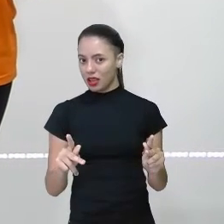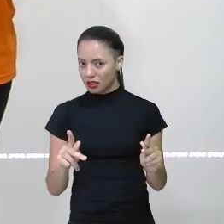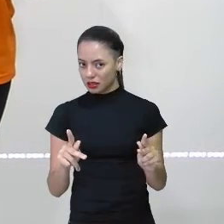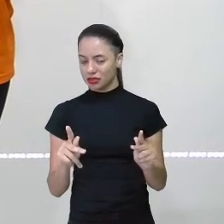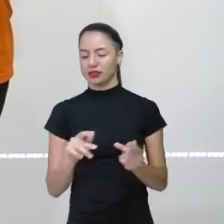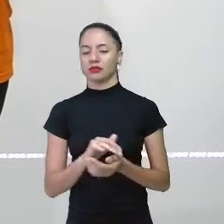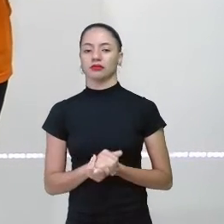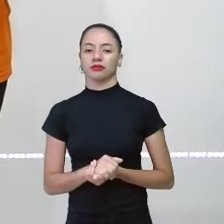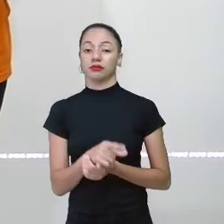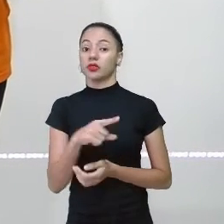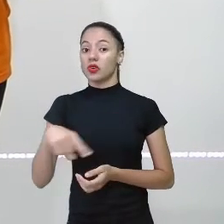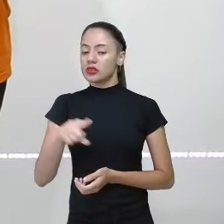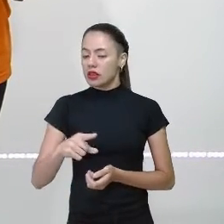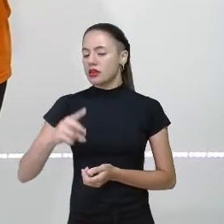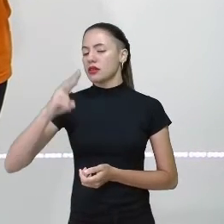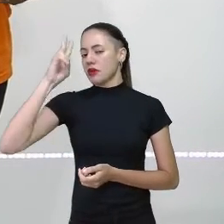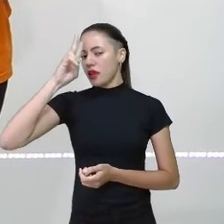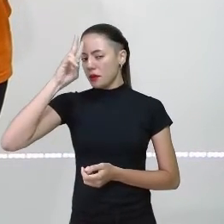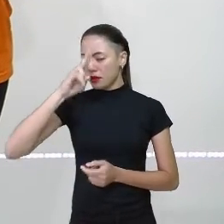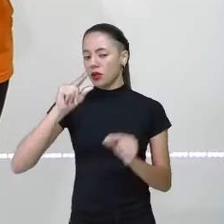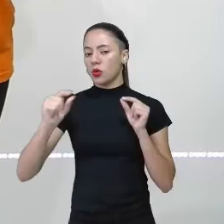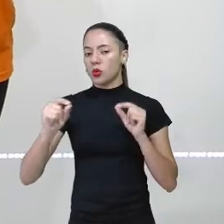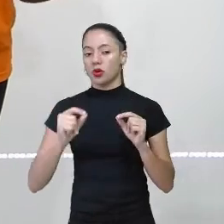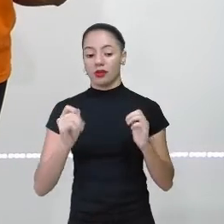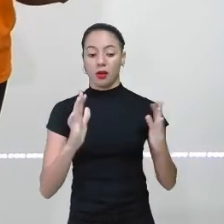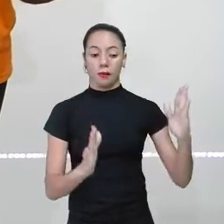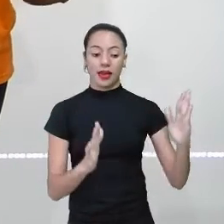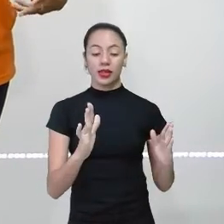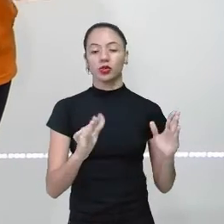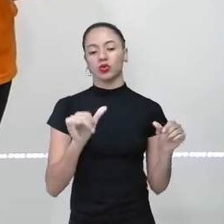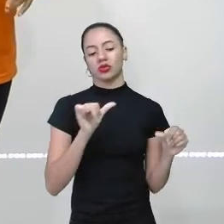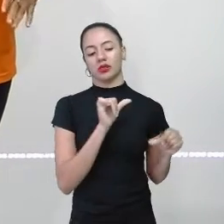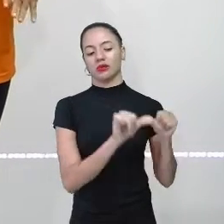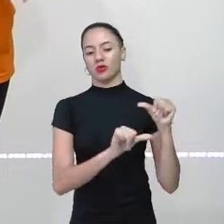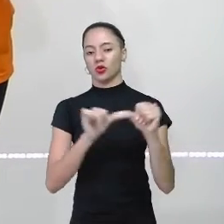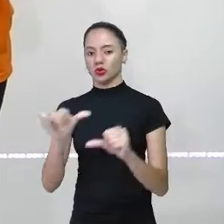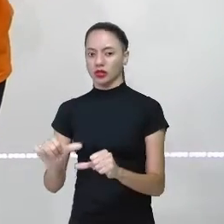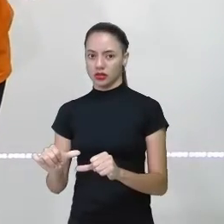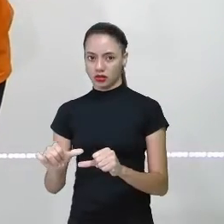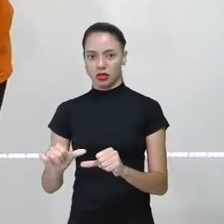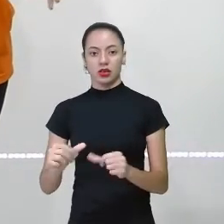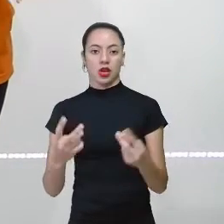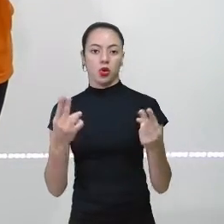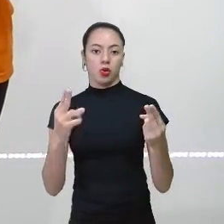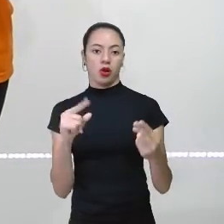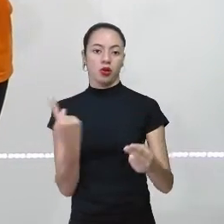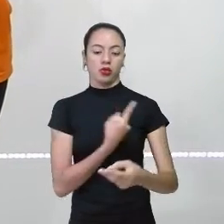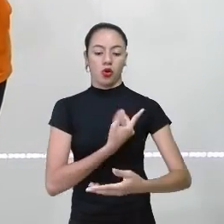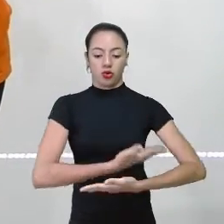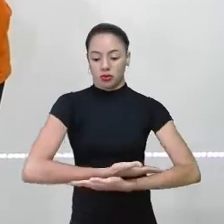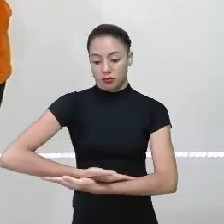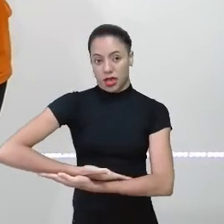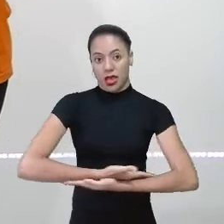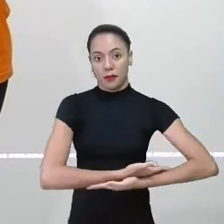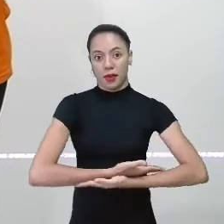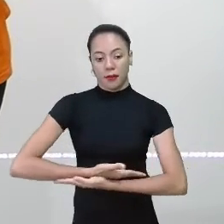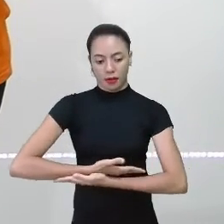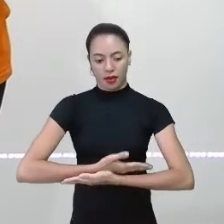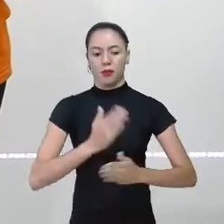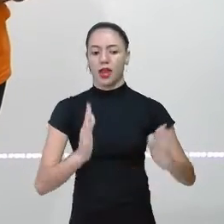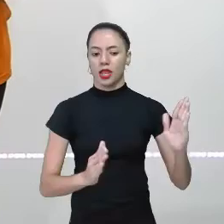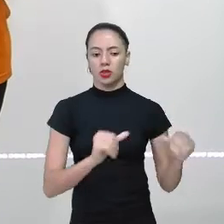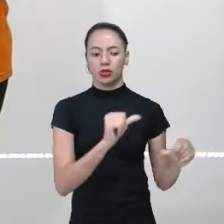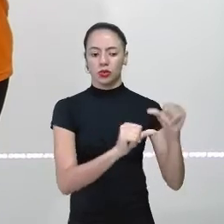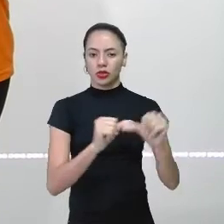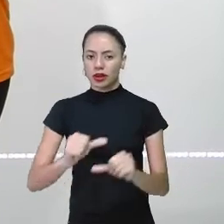que vocês lembrem disso, de que é uma fase em transição. Assim como a gente foi bebê, era uma fase em transição, na infância